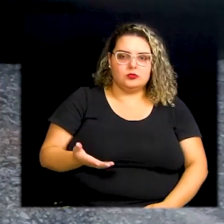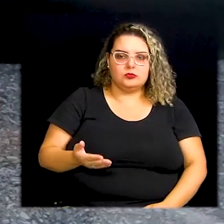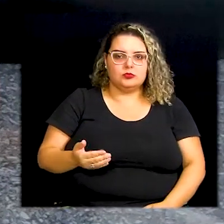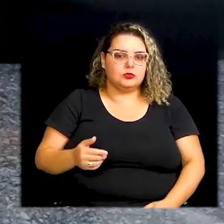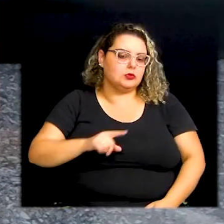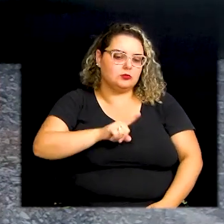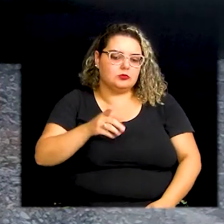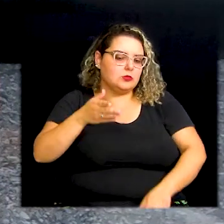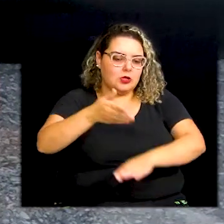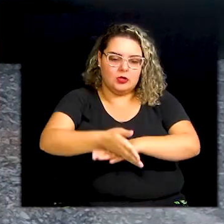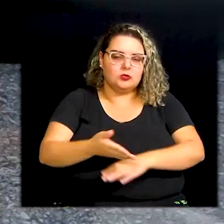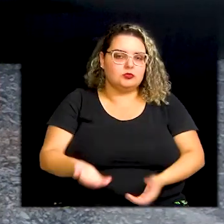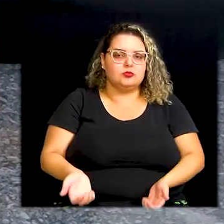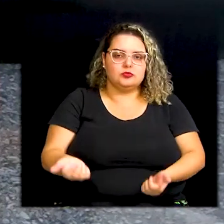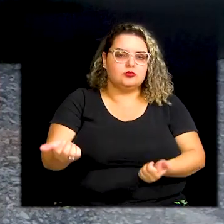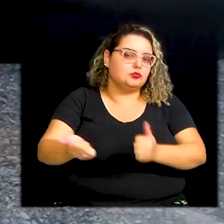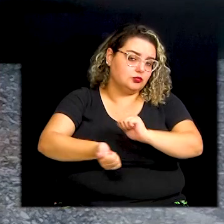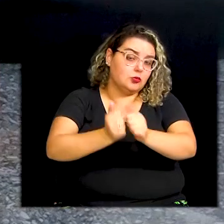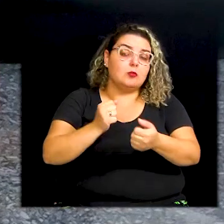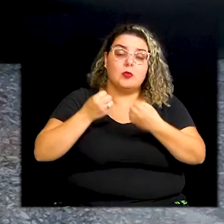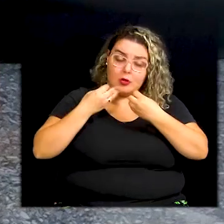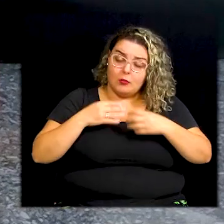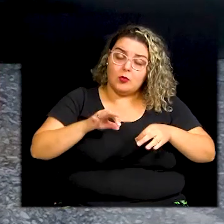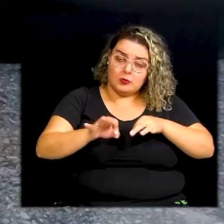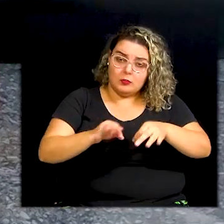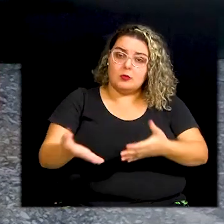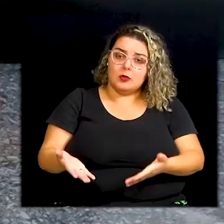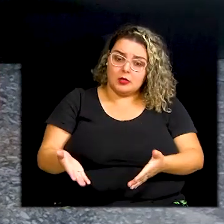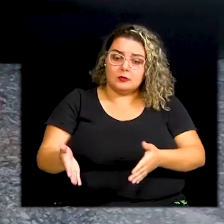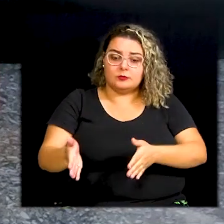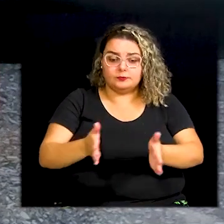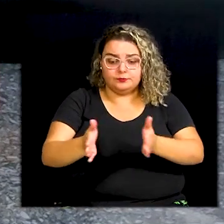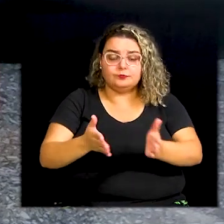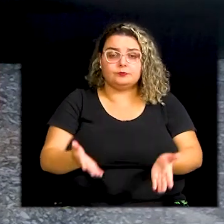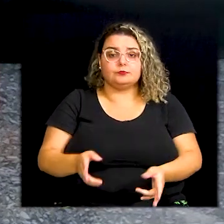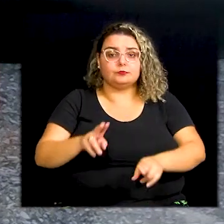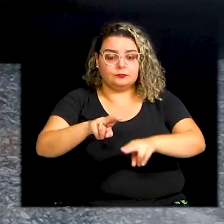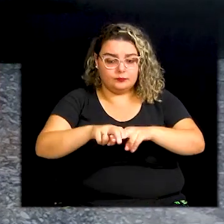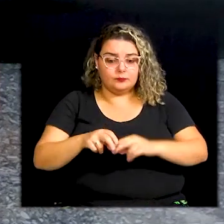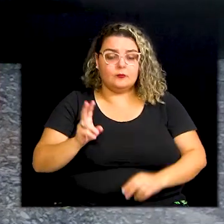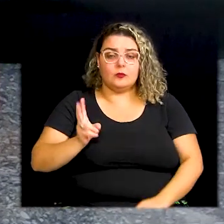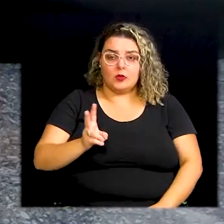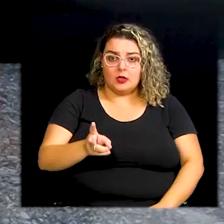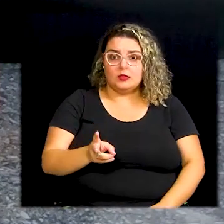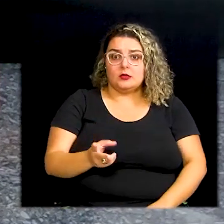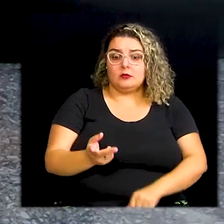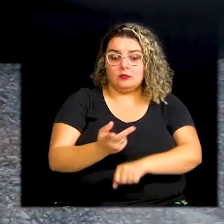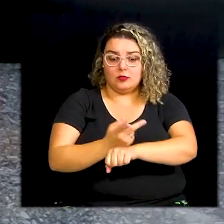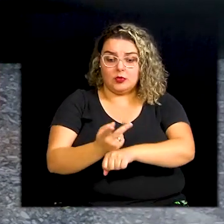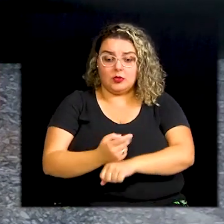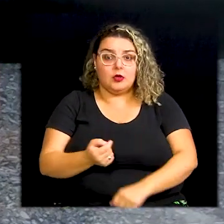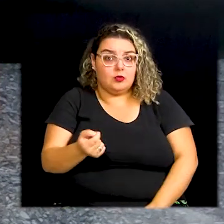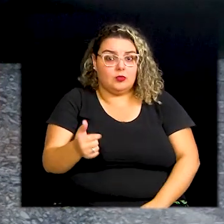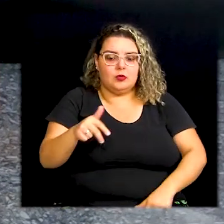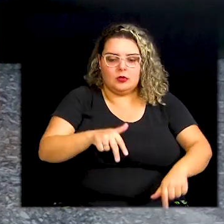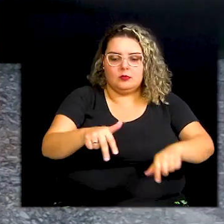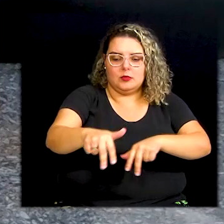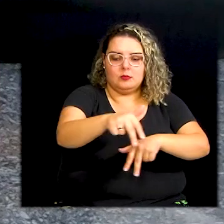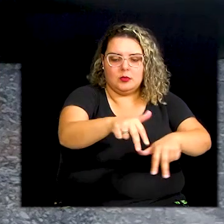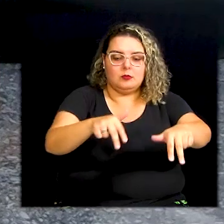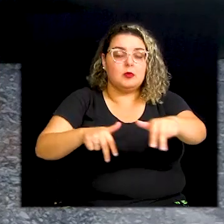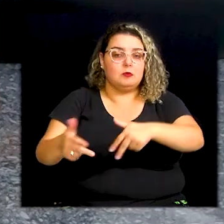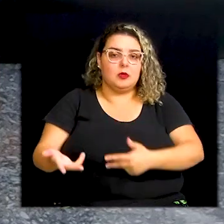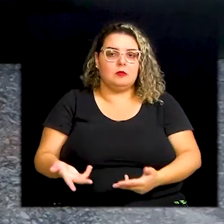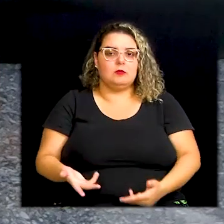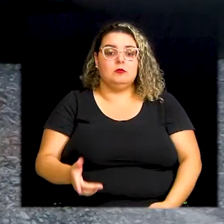está fora do jogo, e às vezes é bom estar preparado para a situação, e por isso que eu sempre procurei jogar em quase todas as